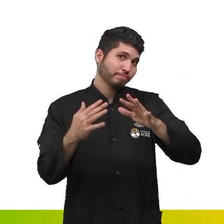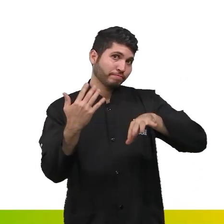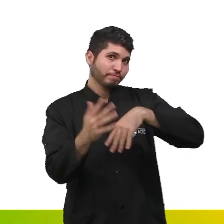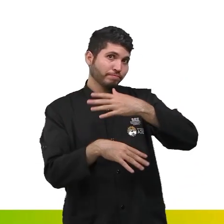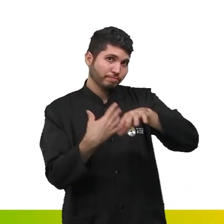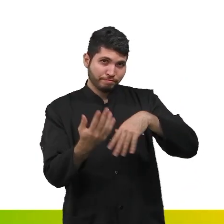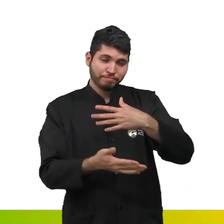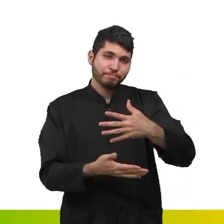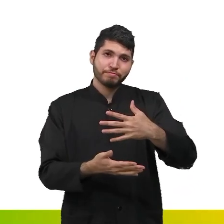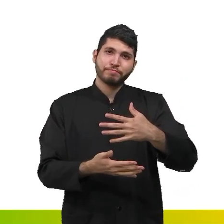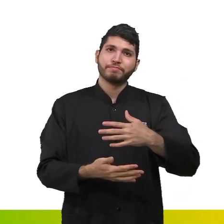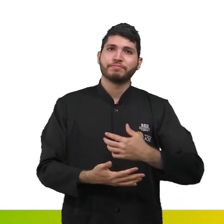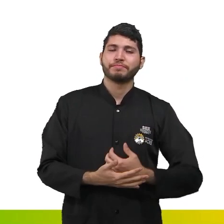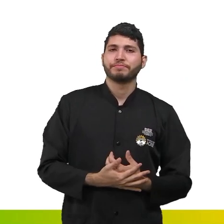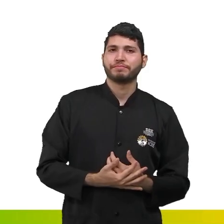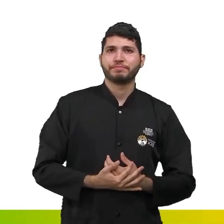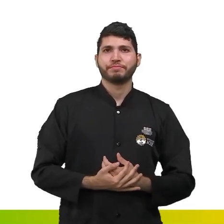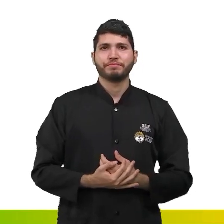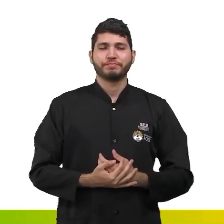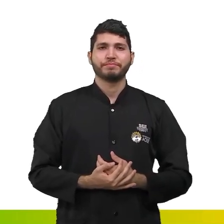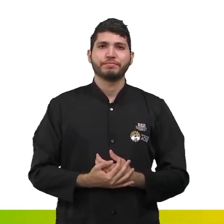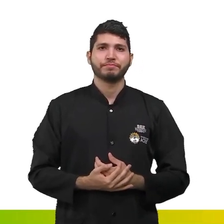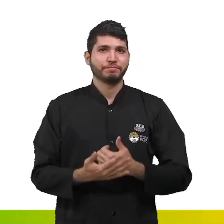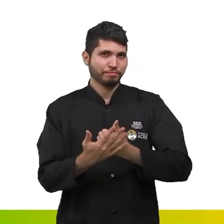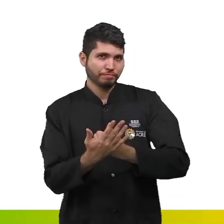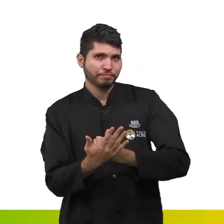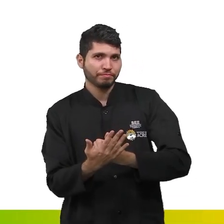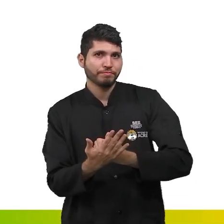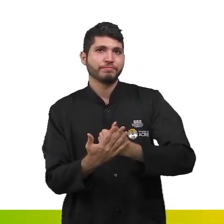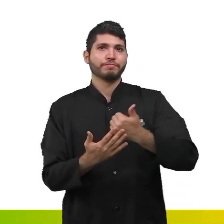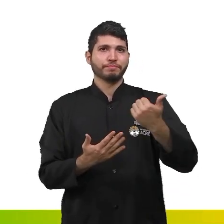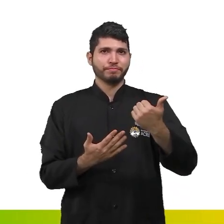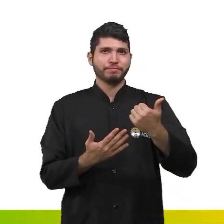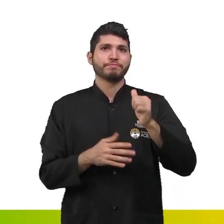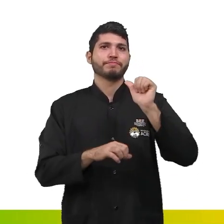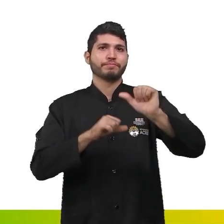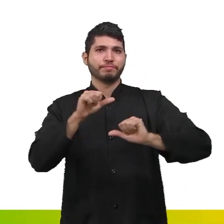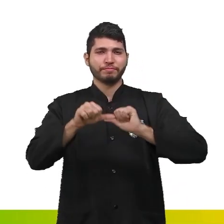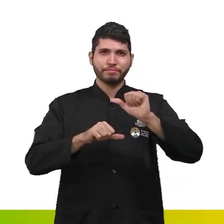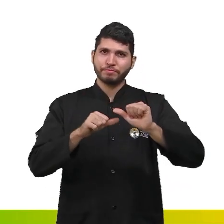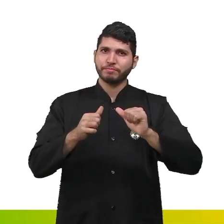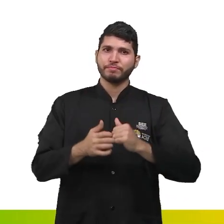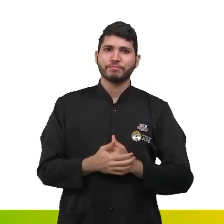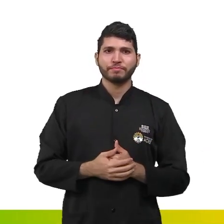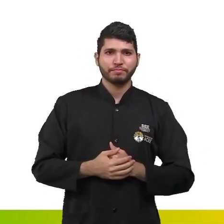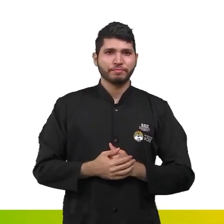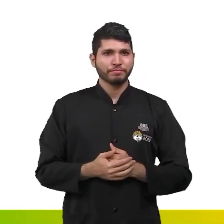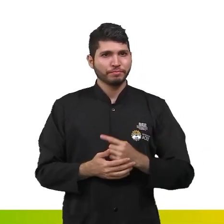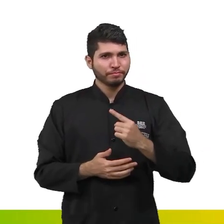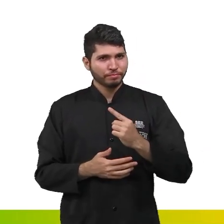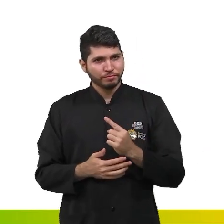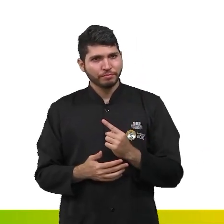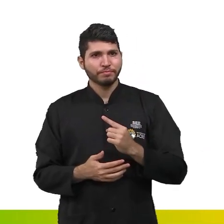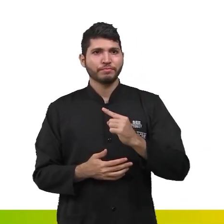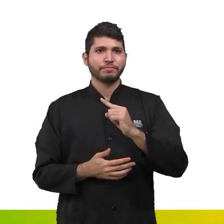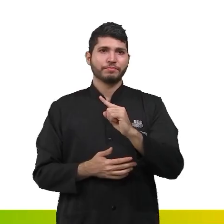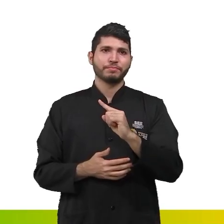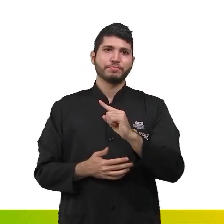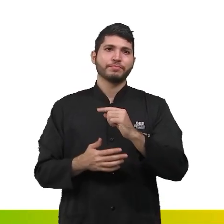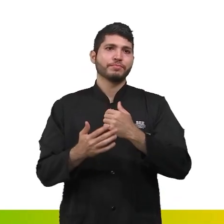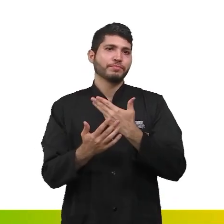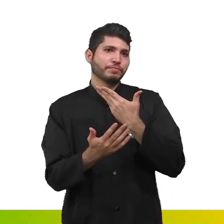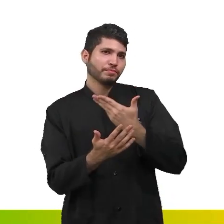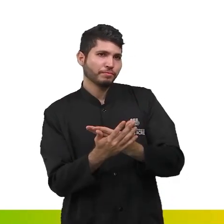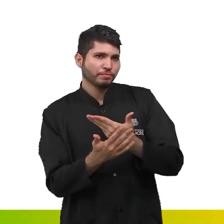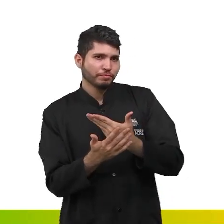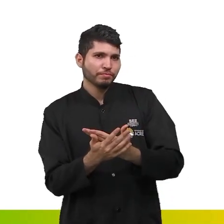uma situação. Então, uma ação que ela foi alterada. Buscar sua verdadeira vocação,